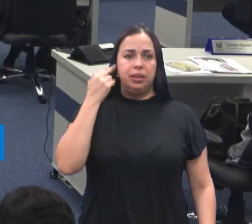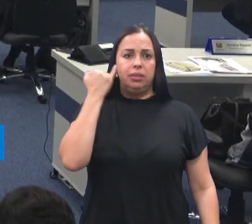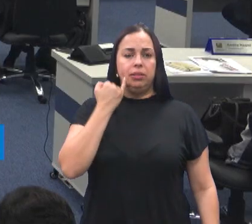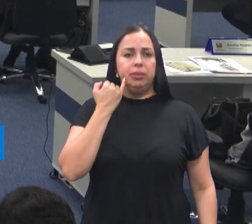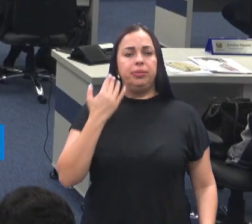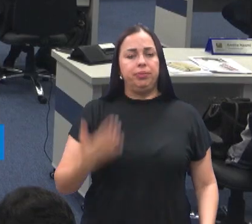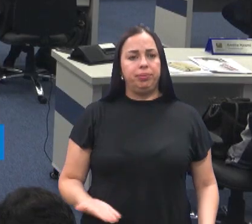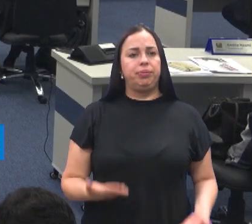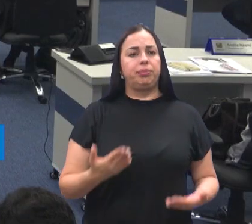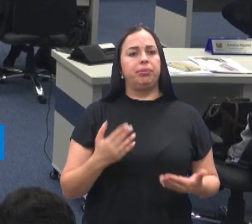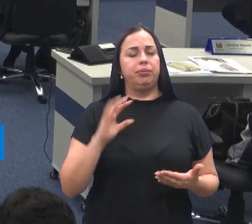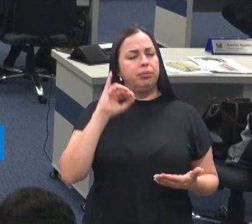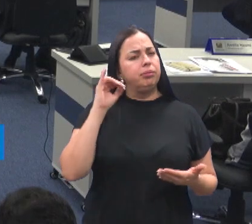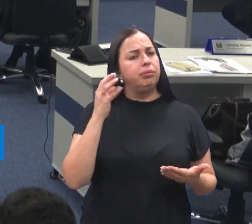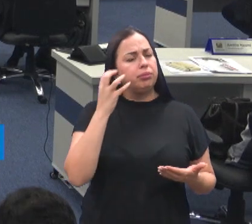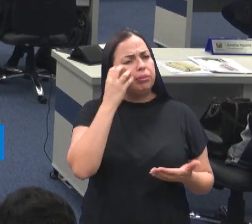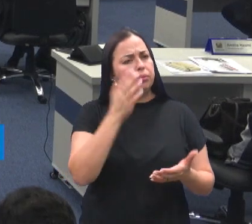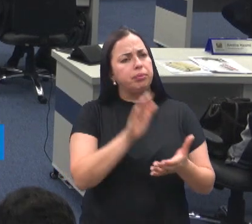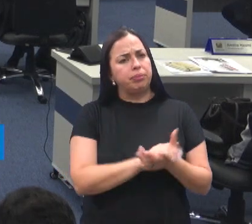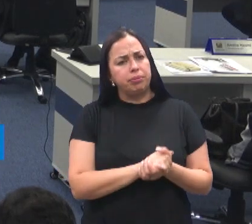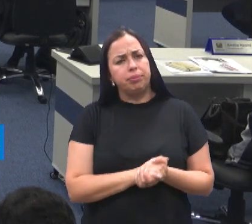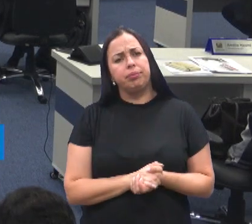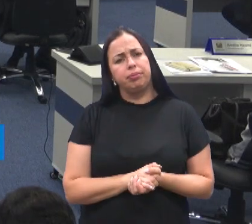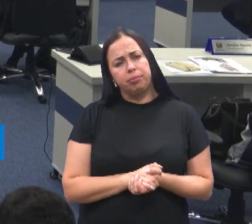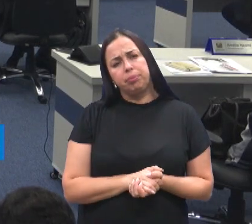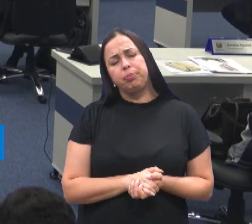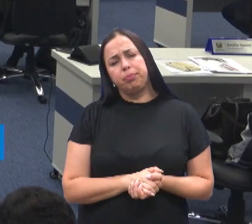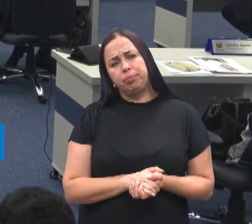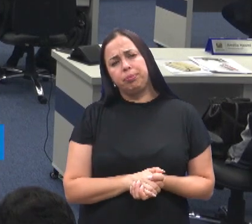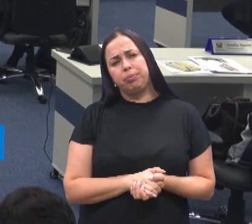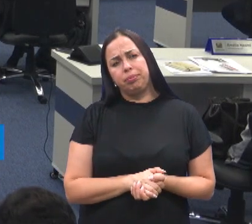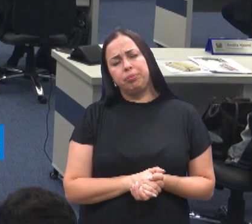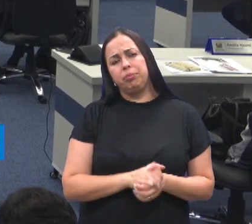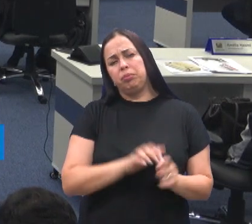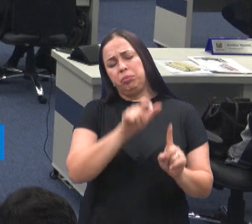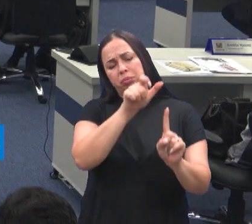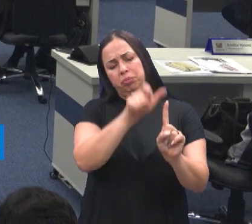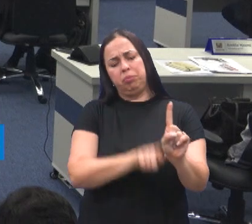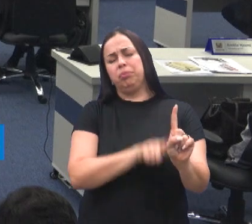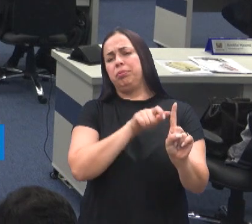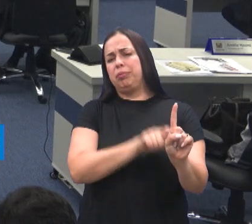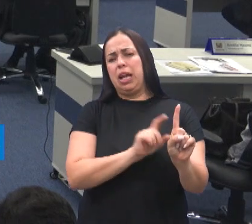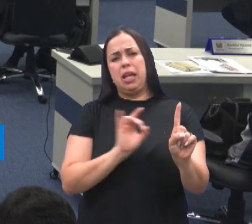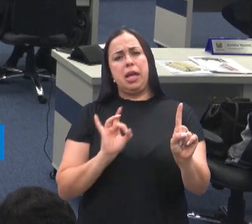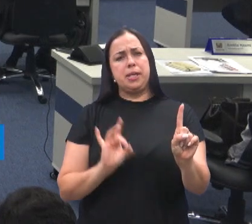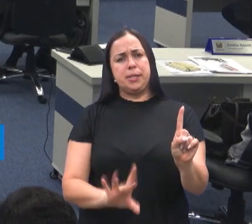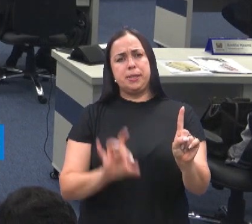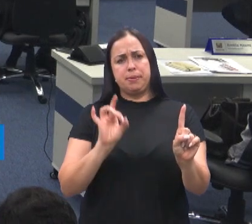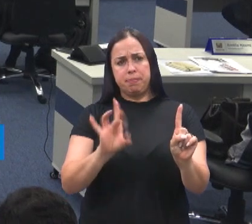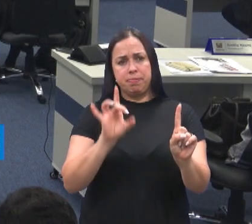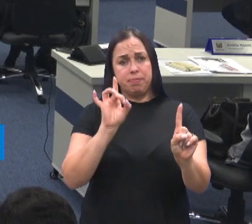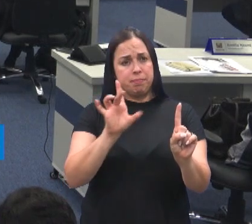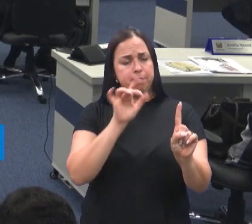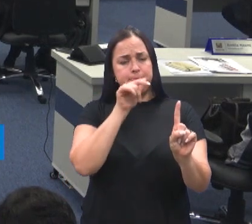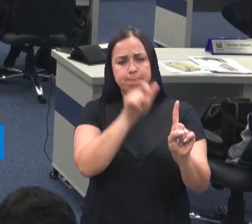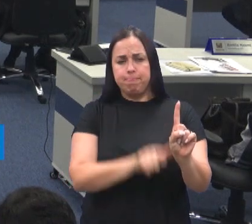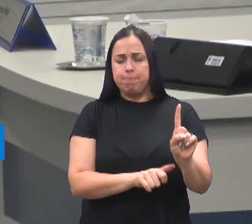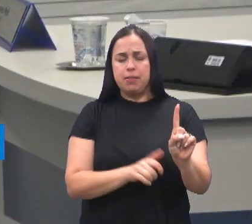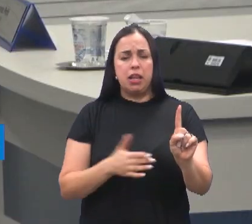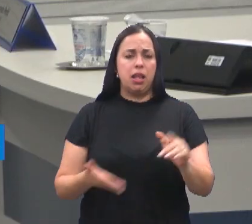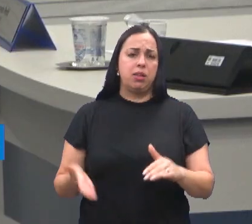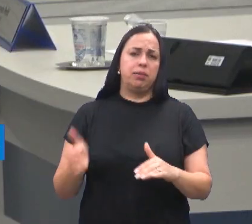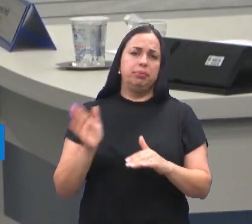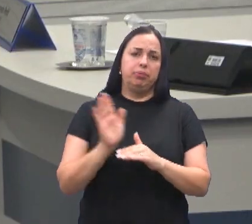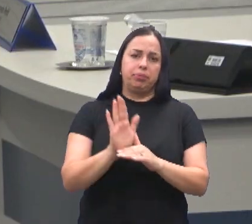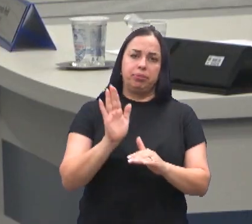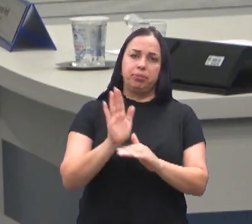Vereadora Juliana, é uma figura ímpar da nossa cidade, uma pessoa que colaborou